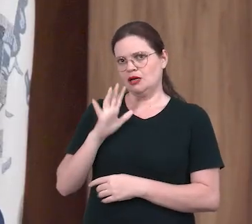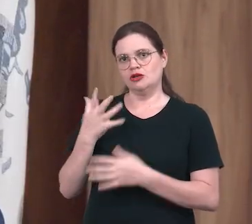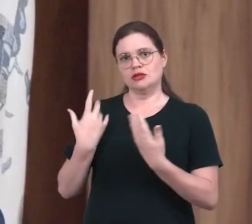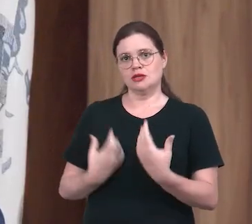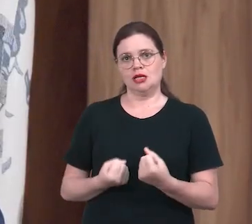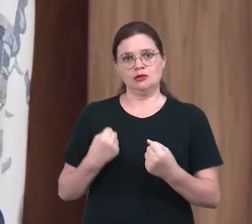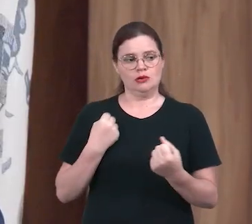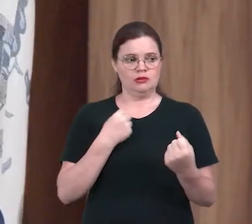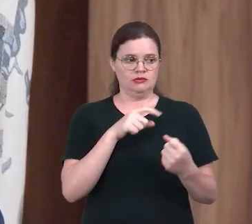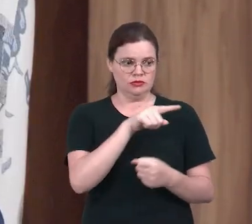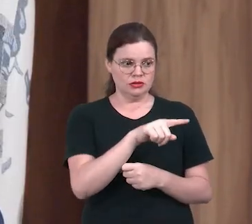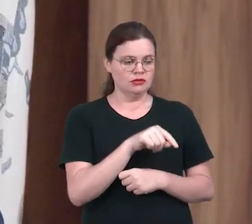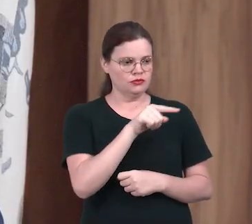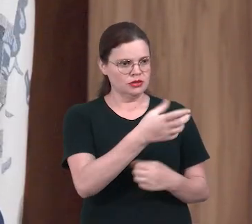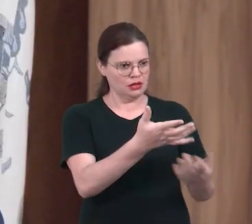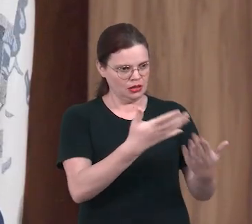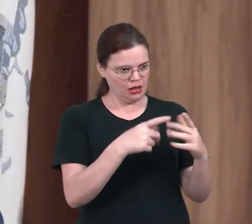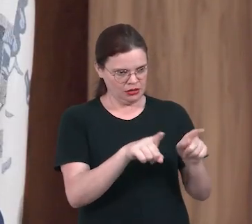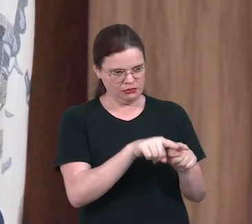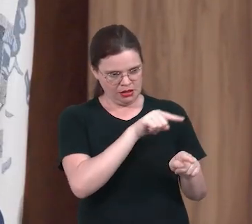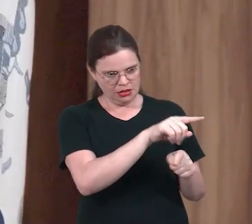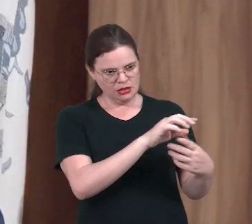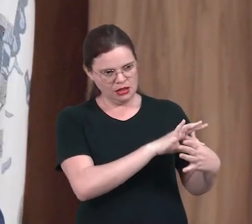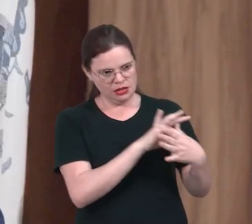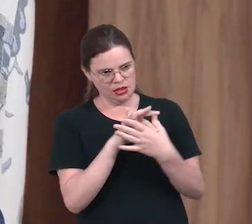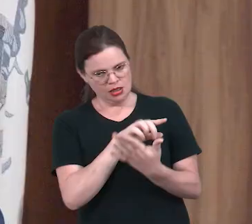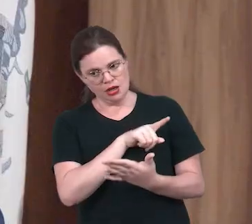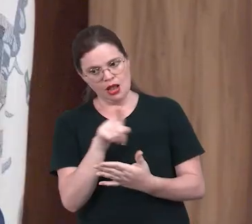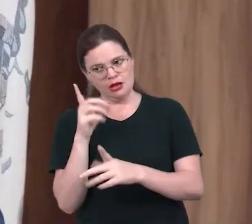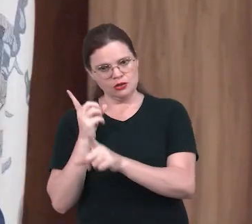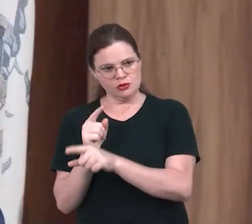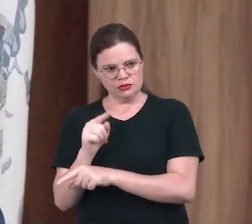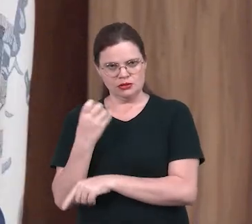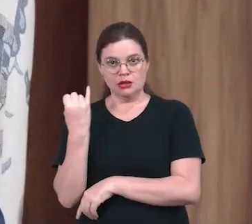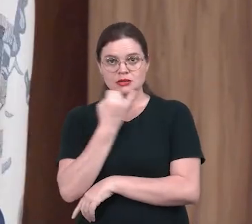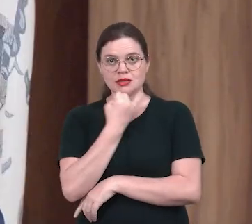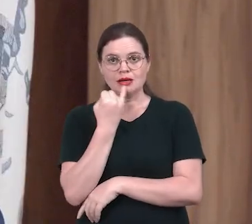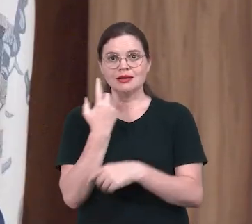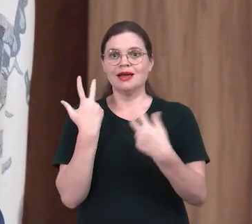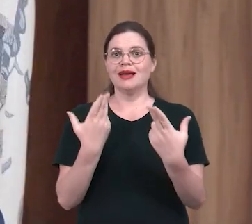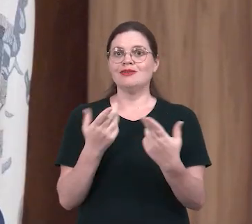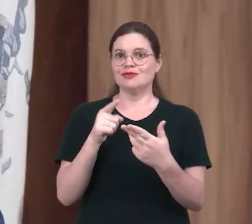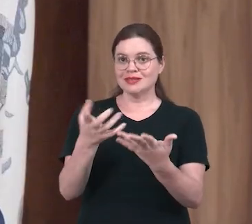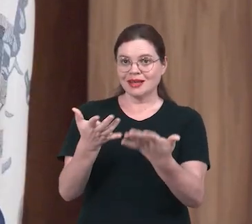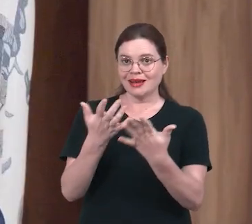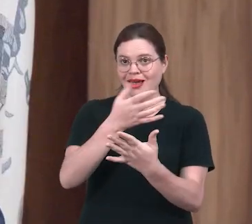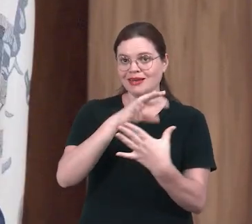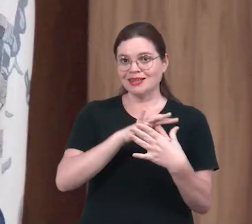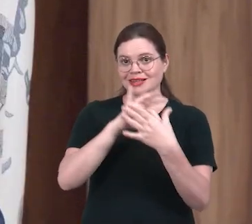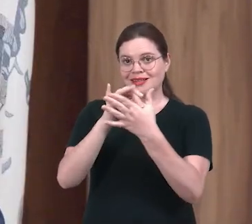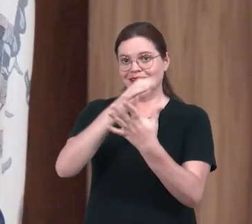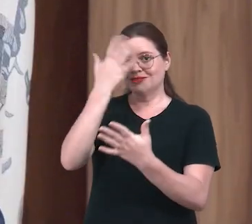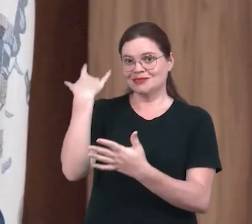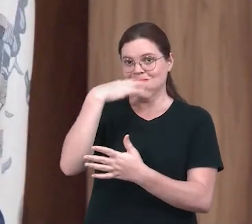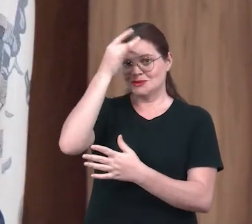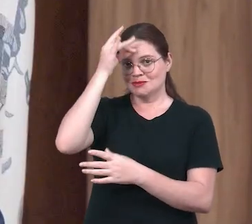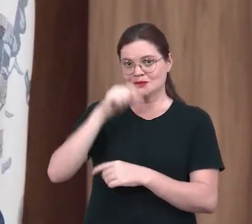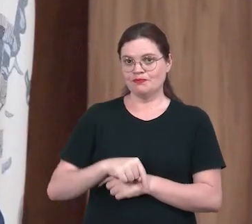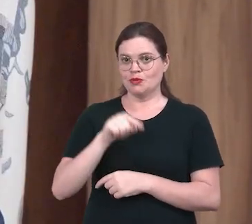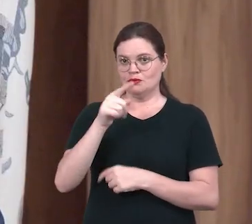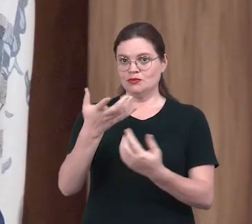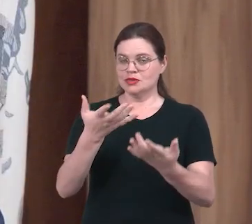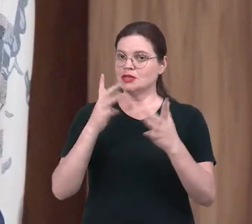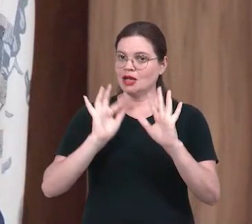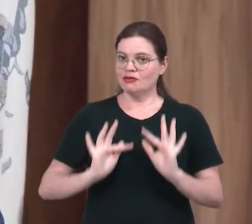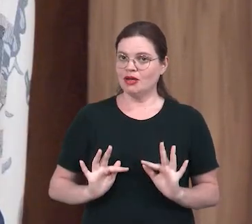por ele, mas você quer ser dirigido por ele? Então aquela coisa, todo mundo quer ser feliz, mas você quer ser dirigido